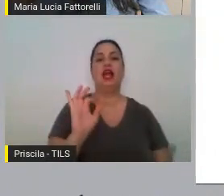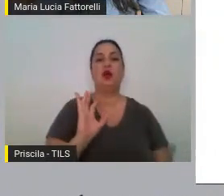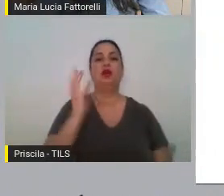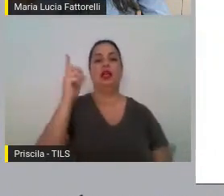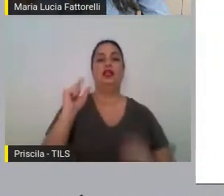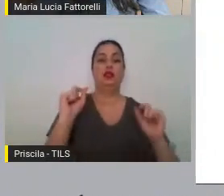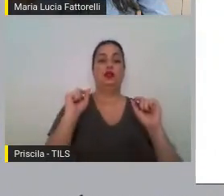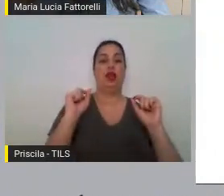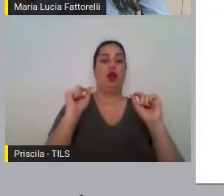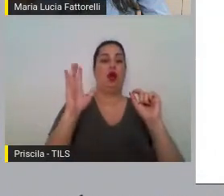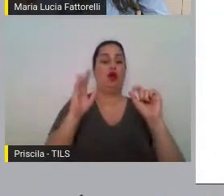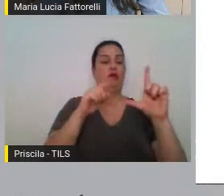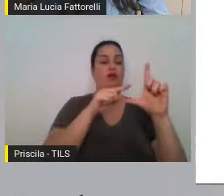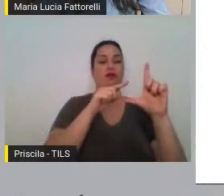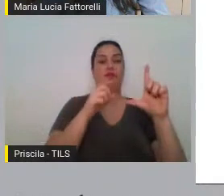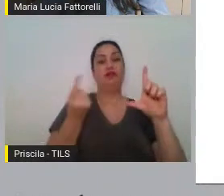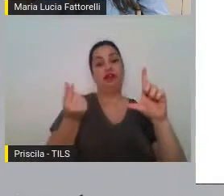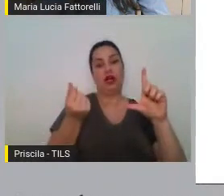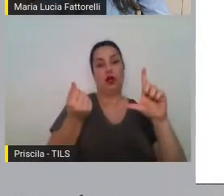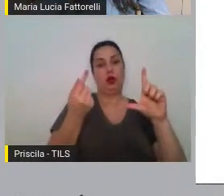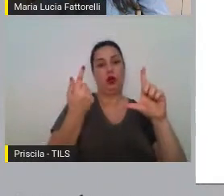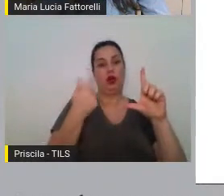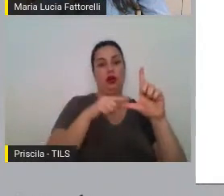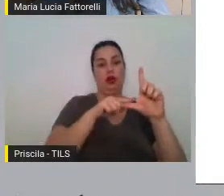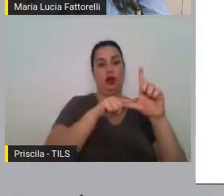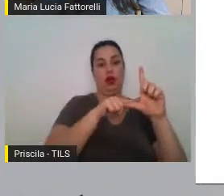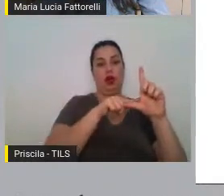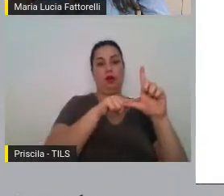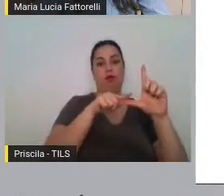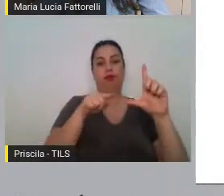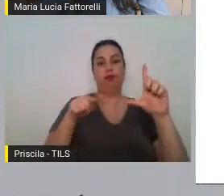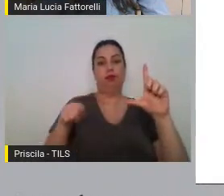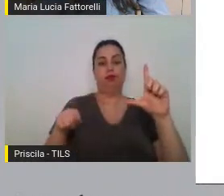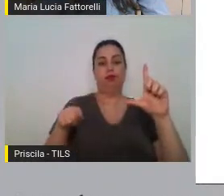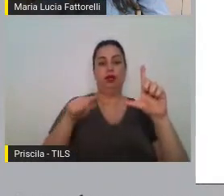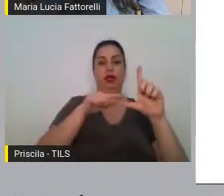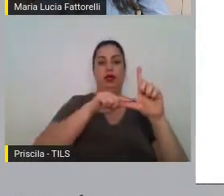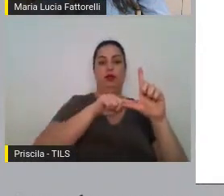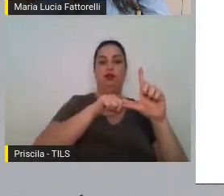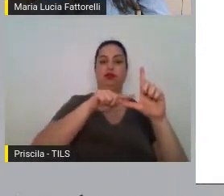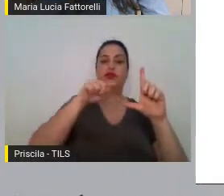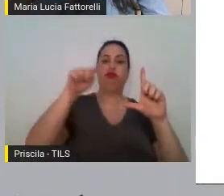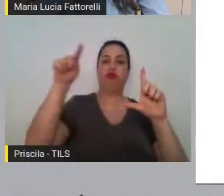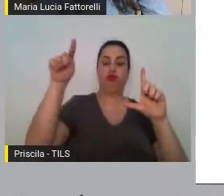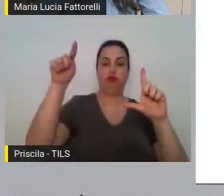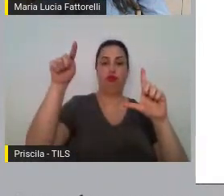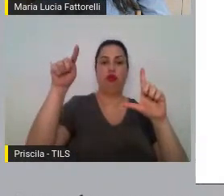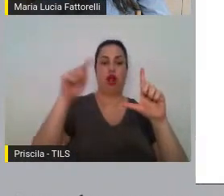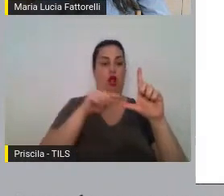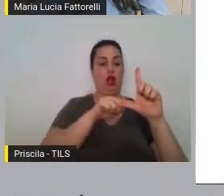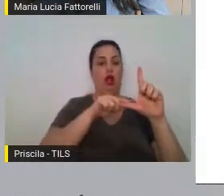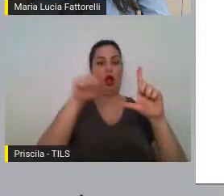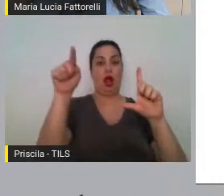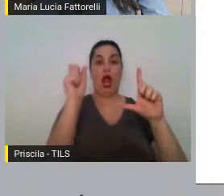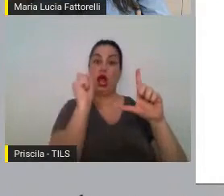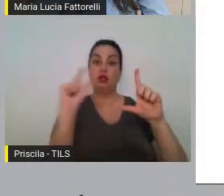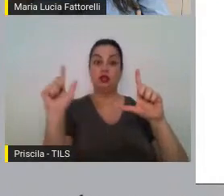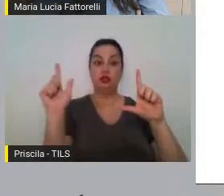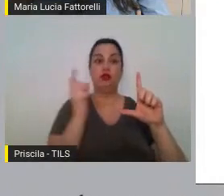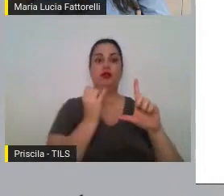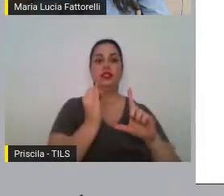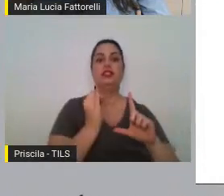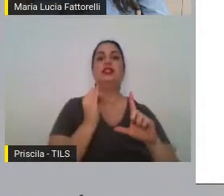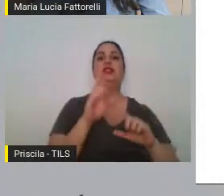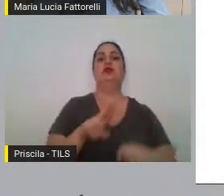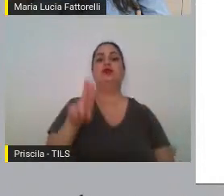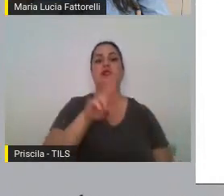claramente, olha só, dívida ocorrida com dívida que ocorreria se fosse a taxa de juros pelo IPCA e 6% ao ano.